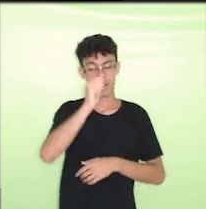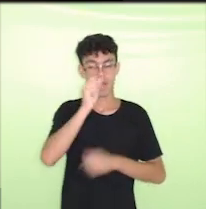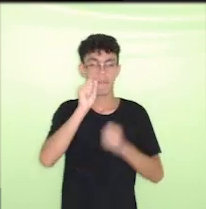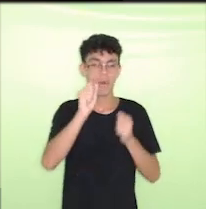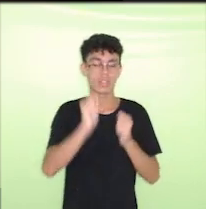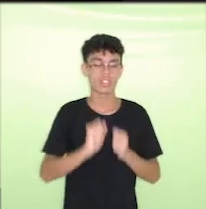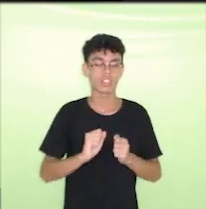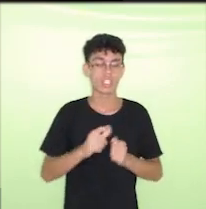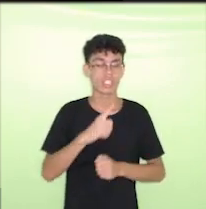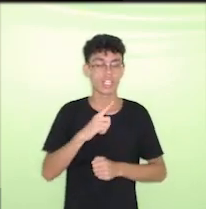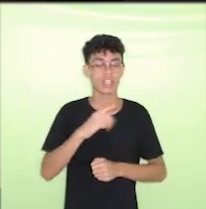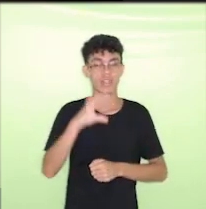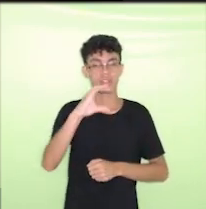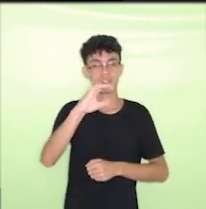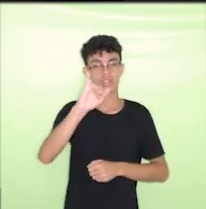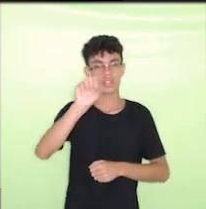cisne.